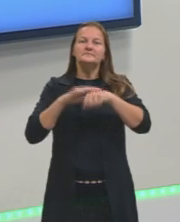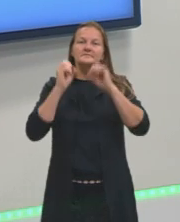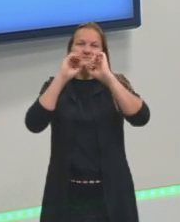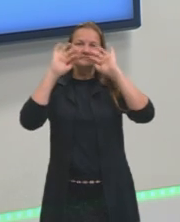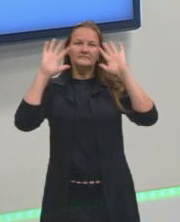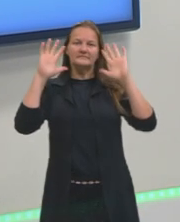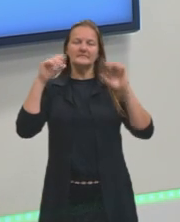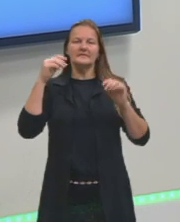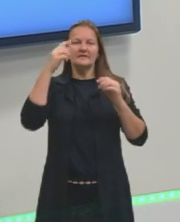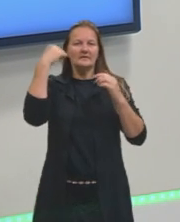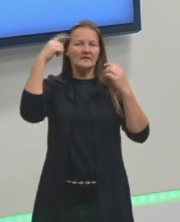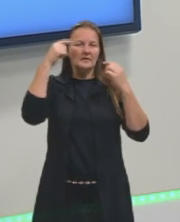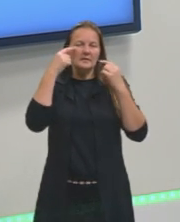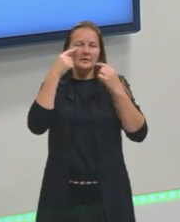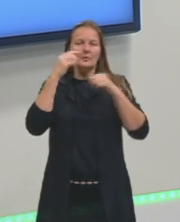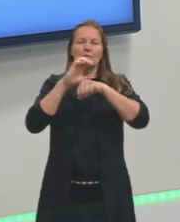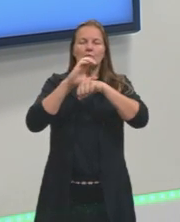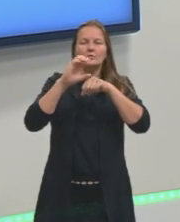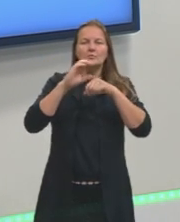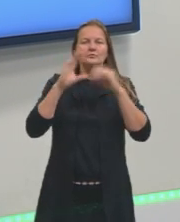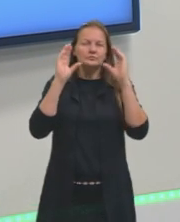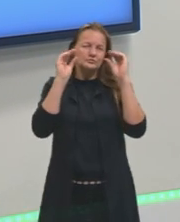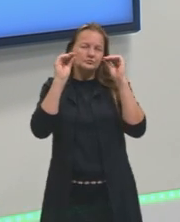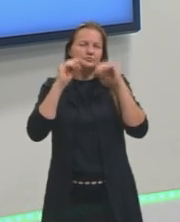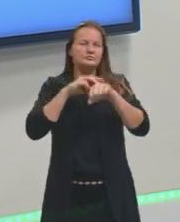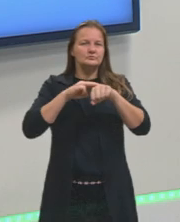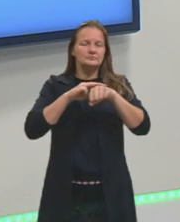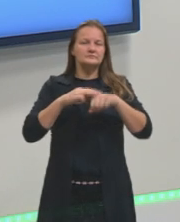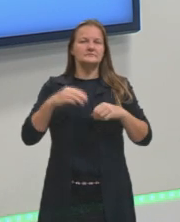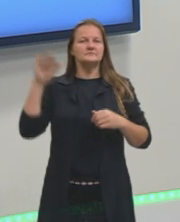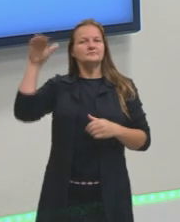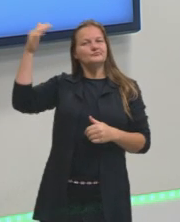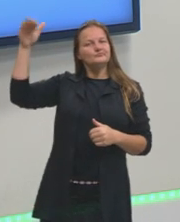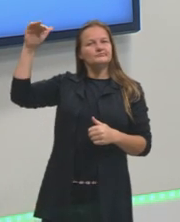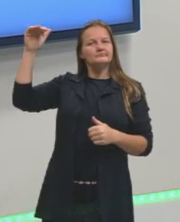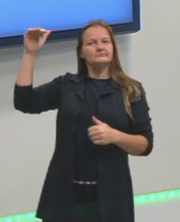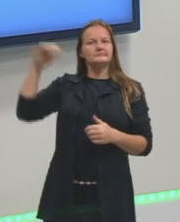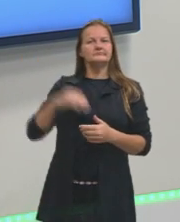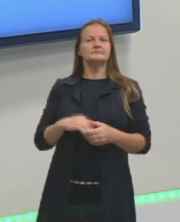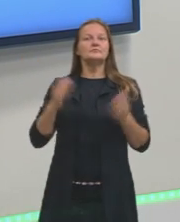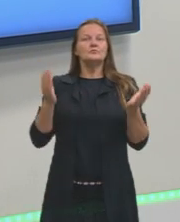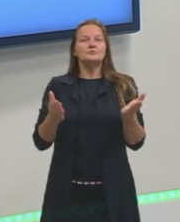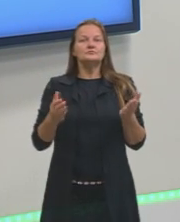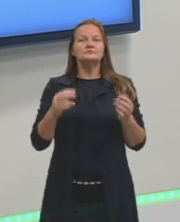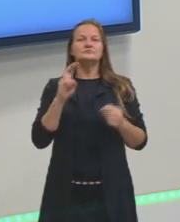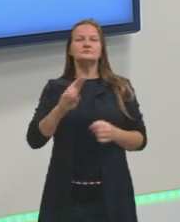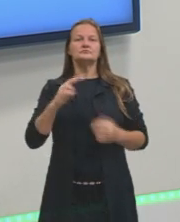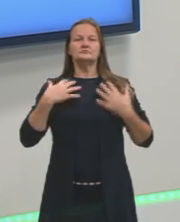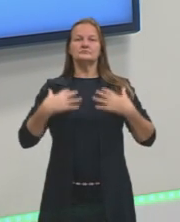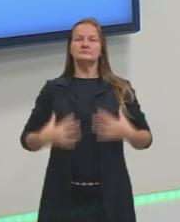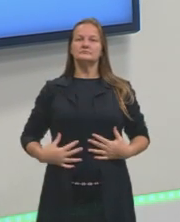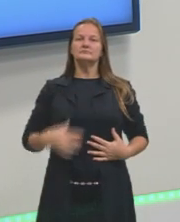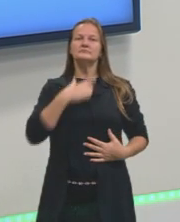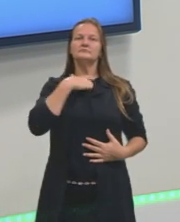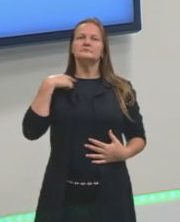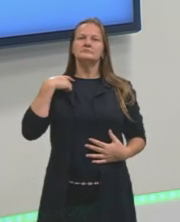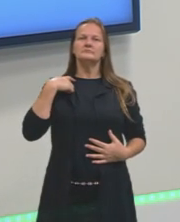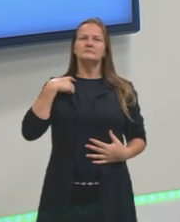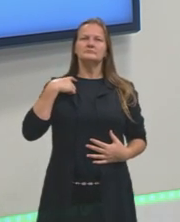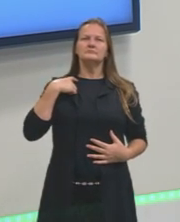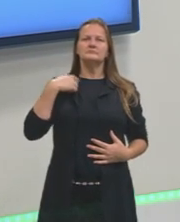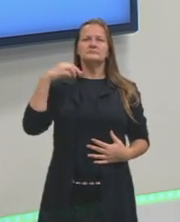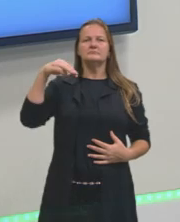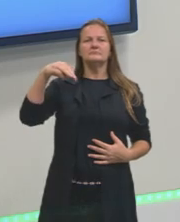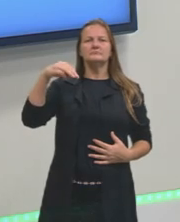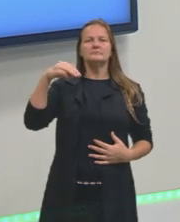clara cabelos e olhos castanhos estatura mediana e hoje eu estou usando a camiseta do projeto que é